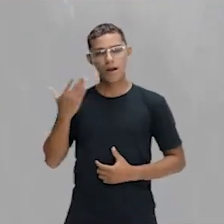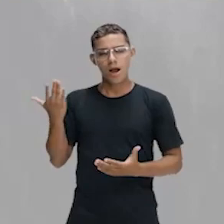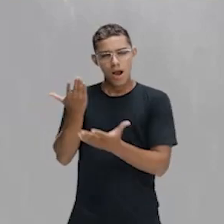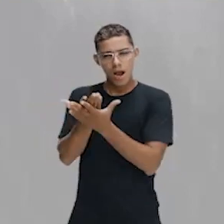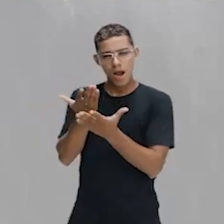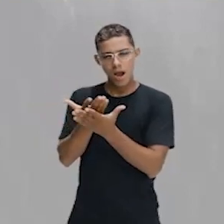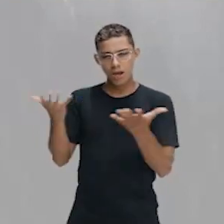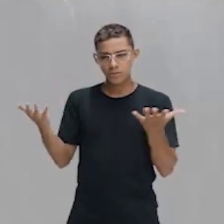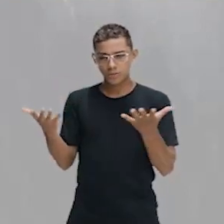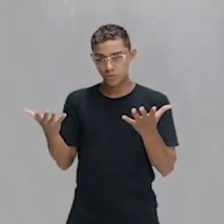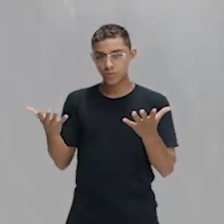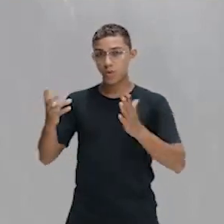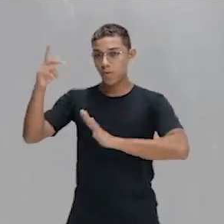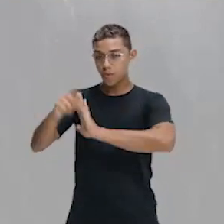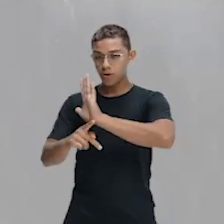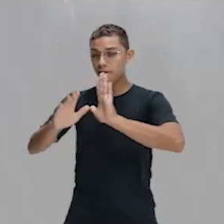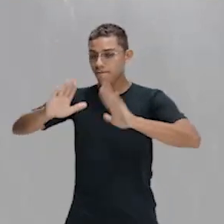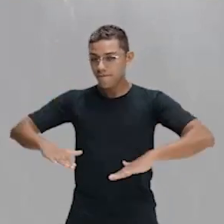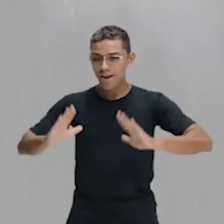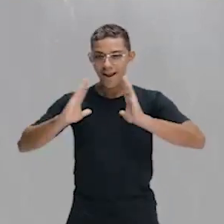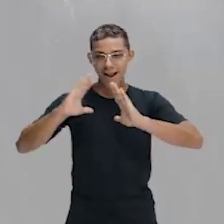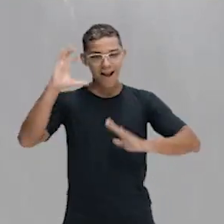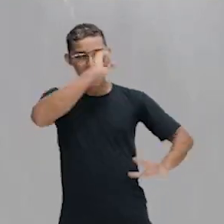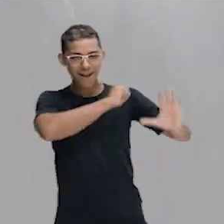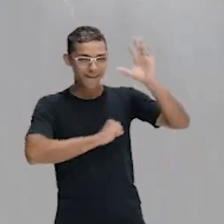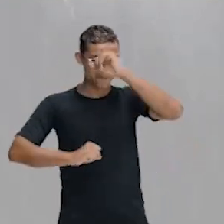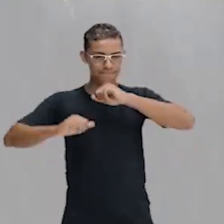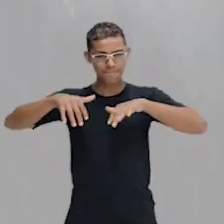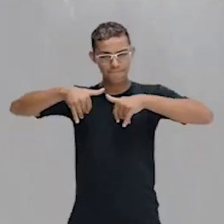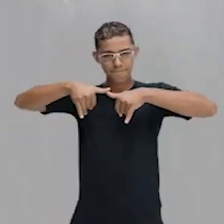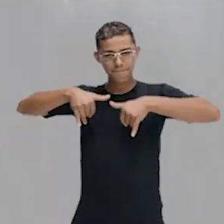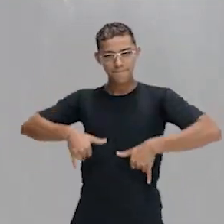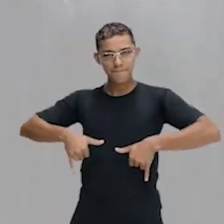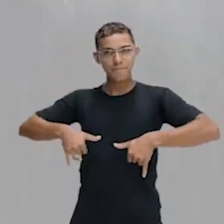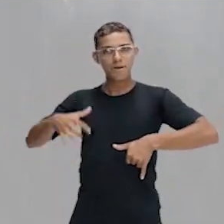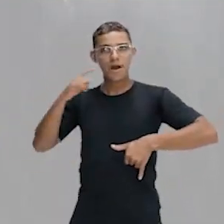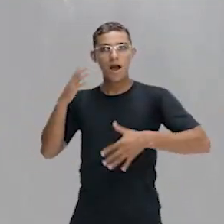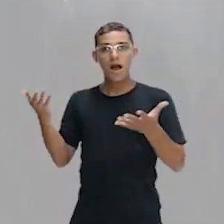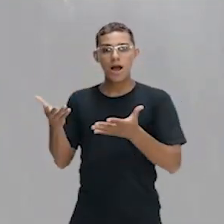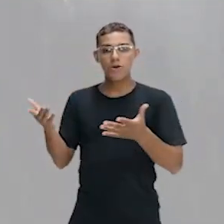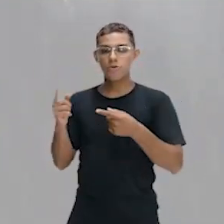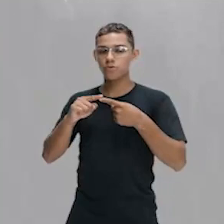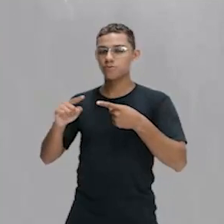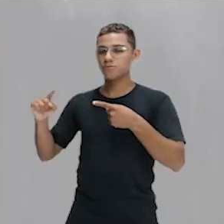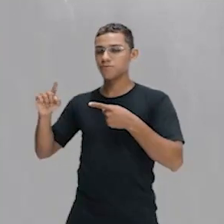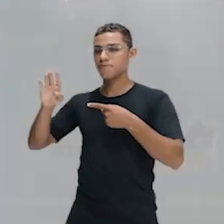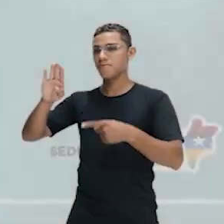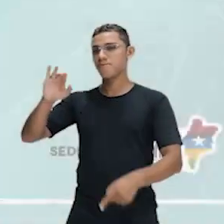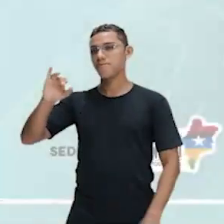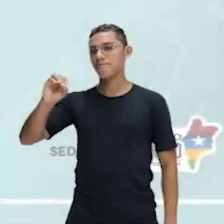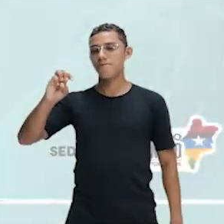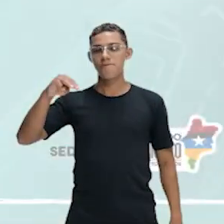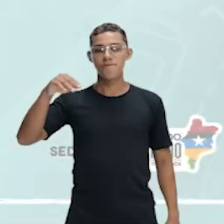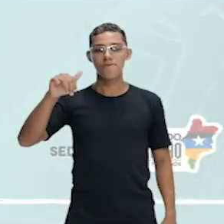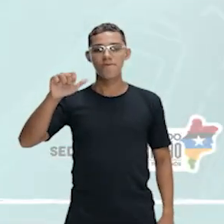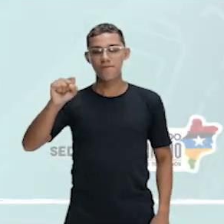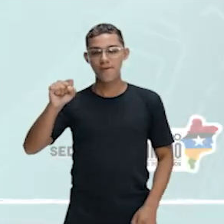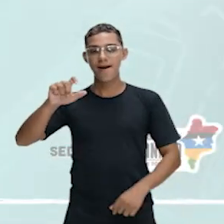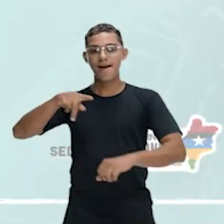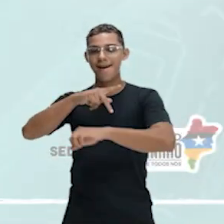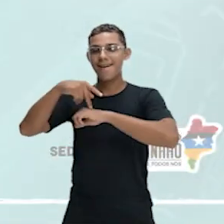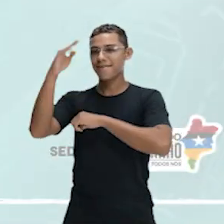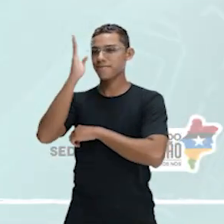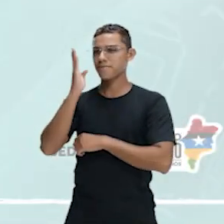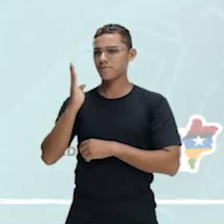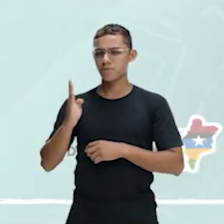eu quero que vocês fiquem ligados que a gente vai agora estudar biomas brasileiros, a primeira aula, ok? Eu dividi aqui porque tem